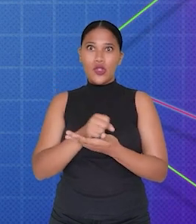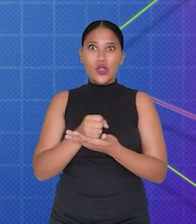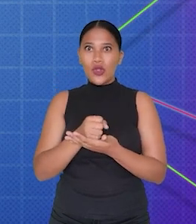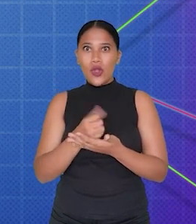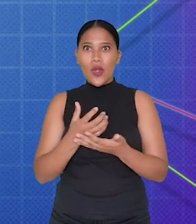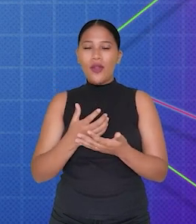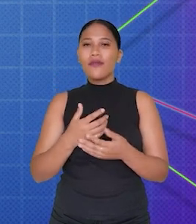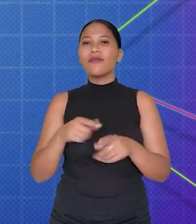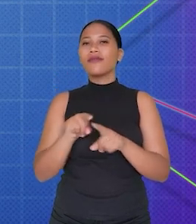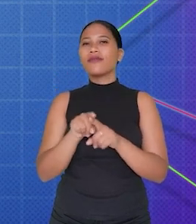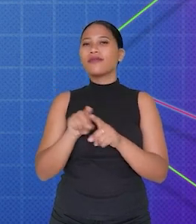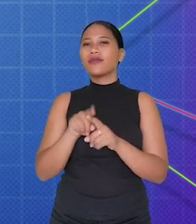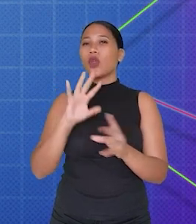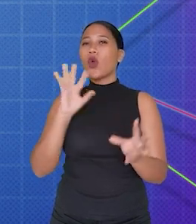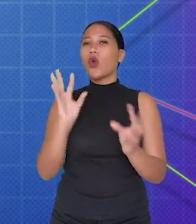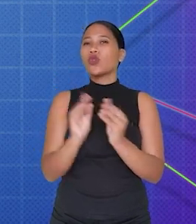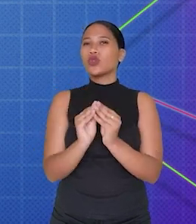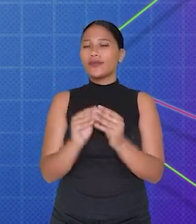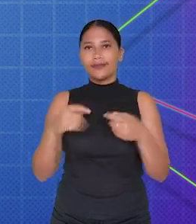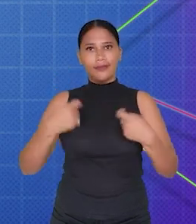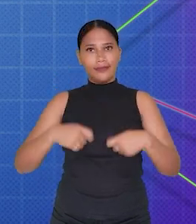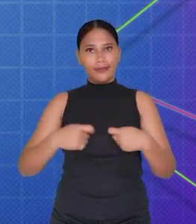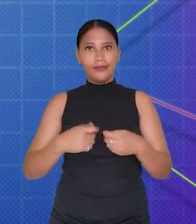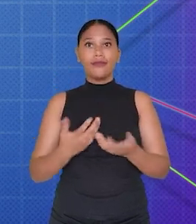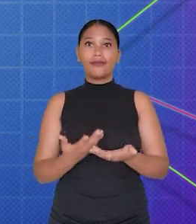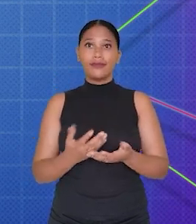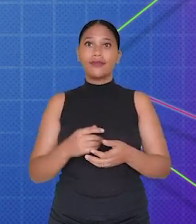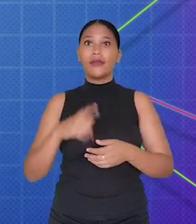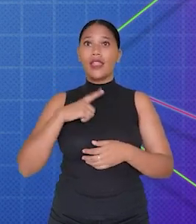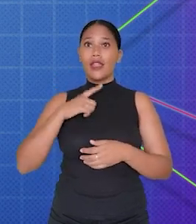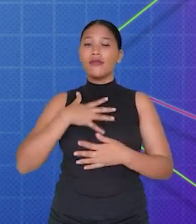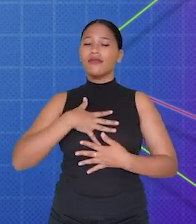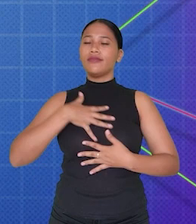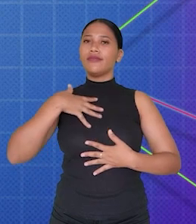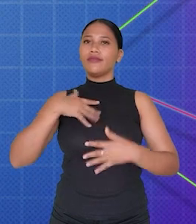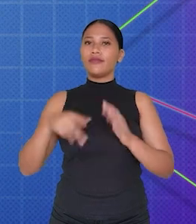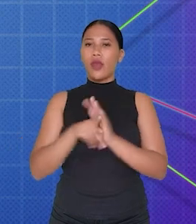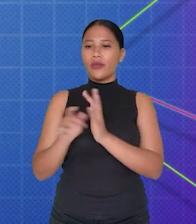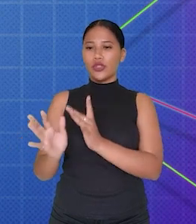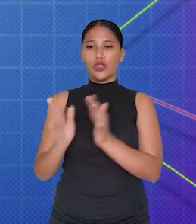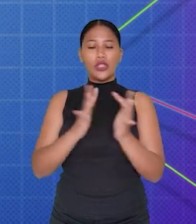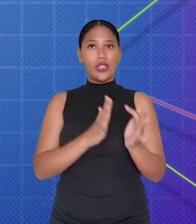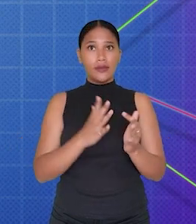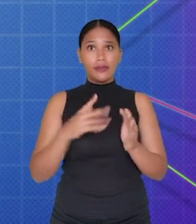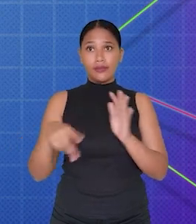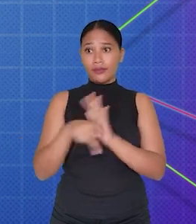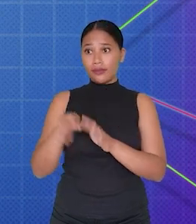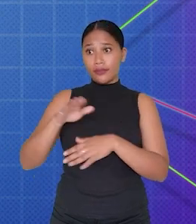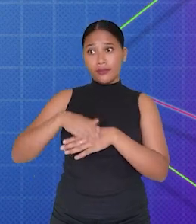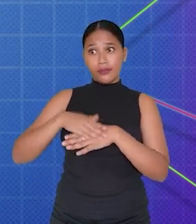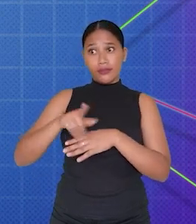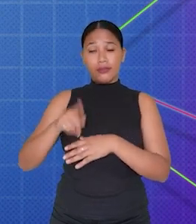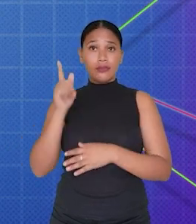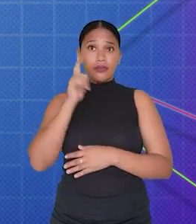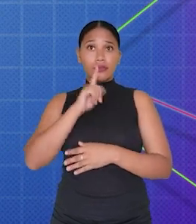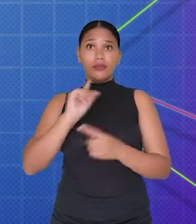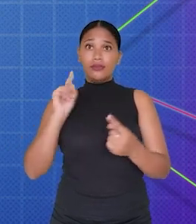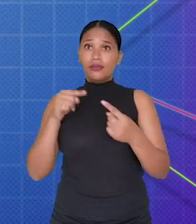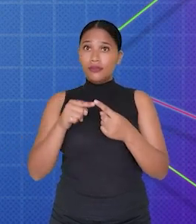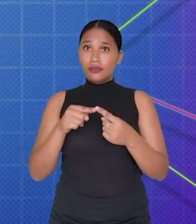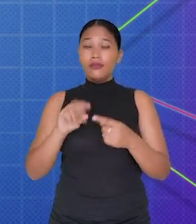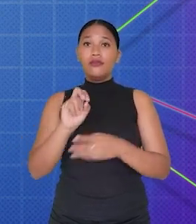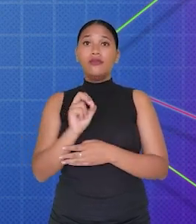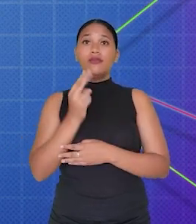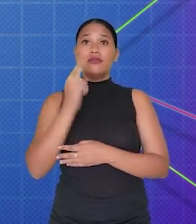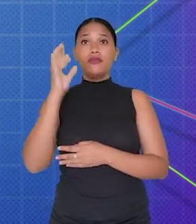preso. Desenvolva a conclusão. Defina uma conclusão satisfatória para a jornada, na qual o personagem alcance o seu